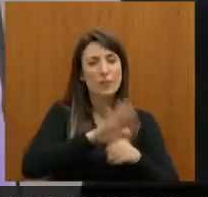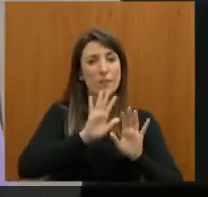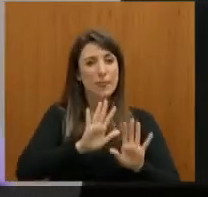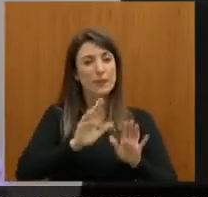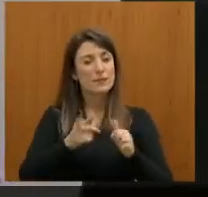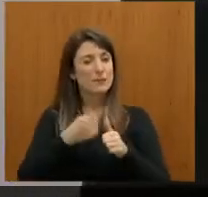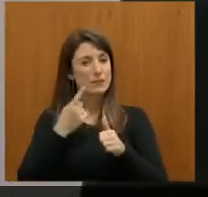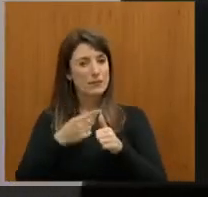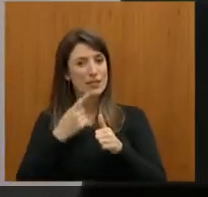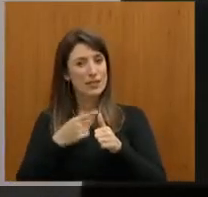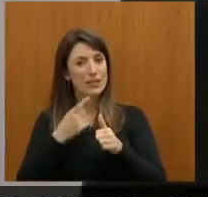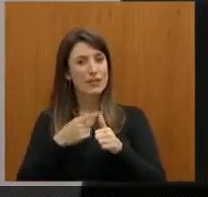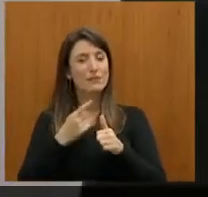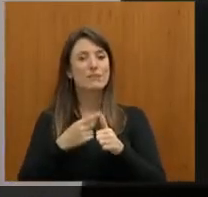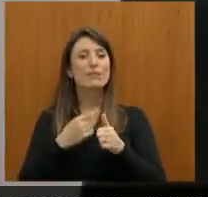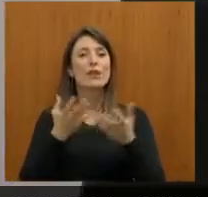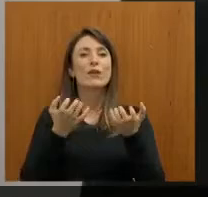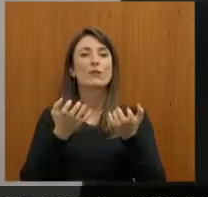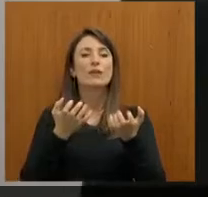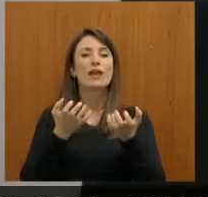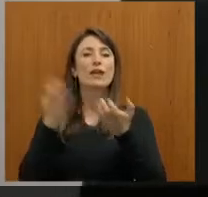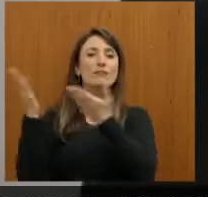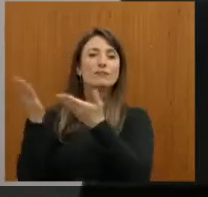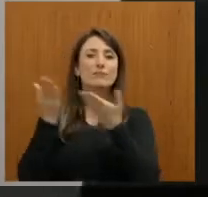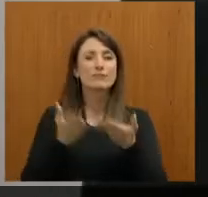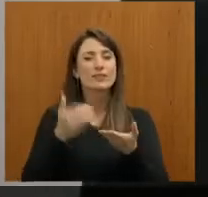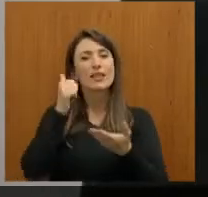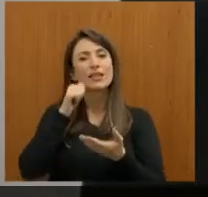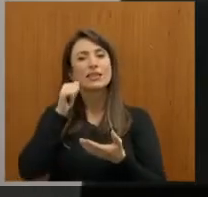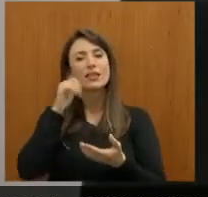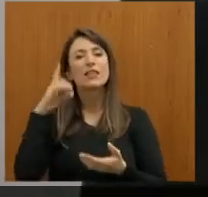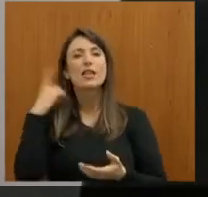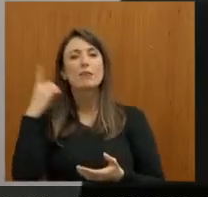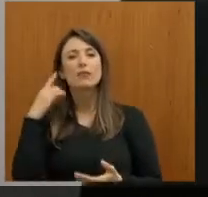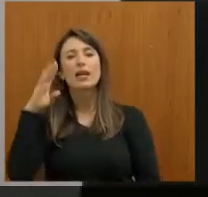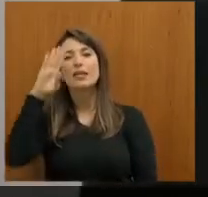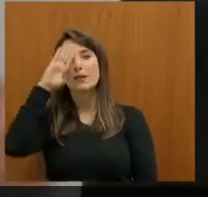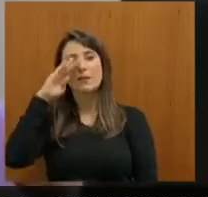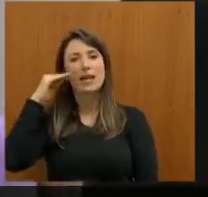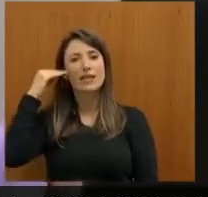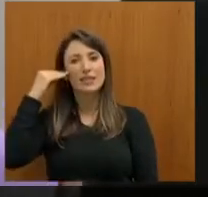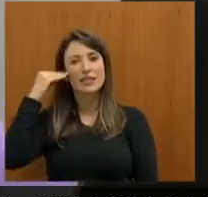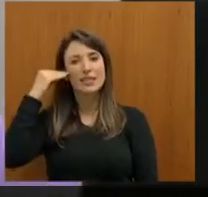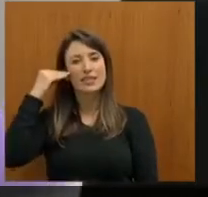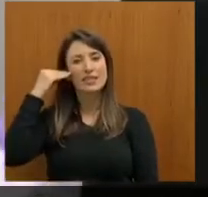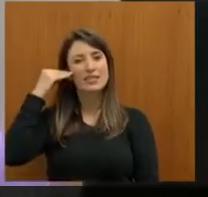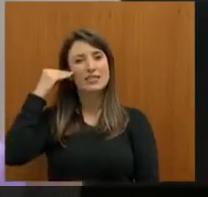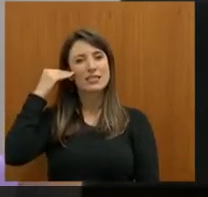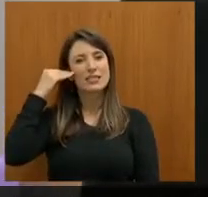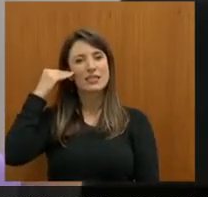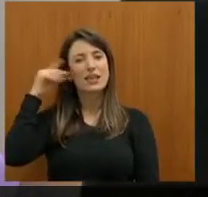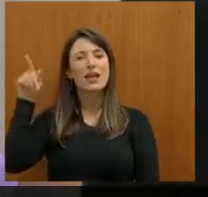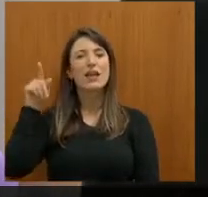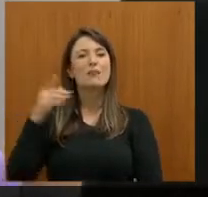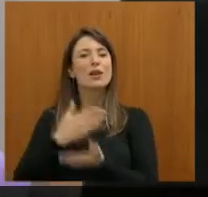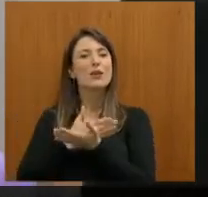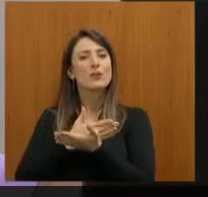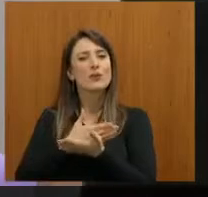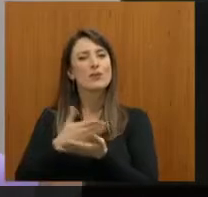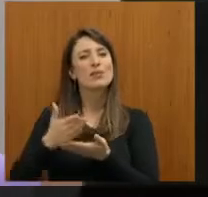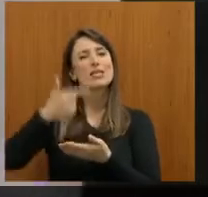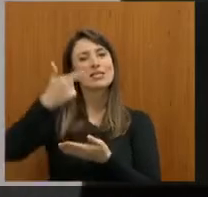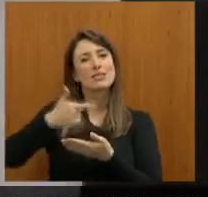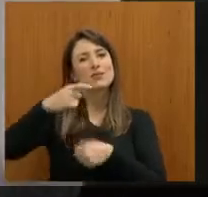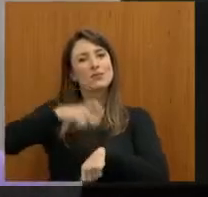debatedoras eu quero passar a palavra para a deputada Beatriz Cerqueira para a sua saudação nessa segunda etapa